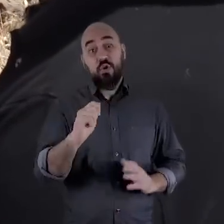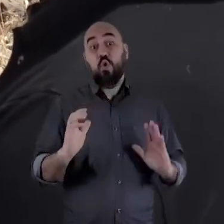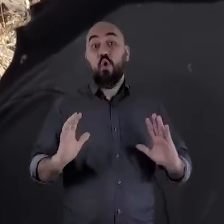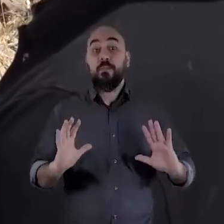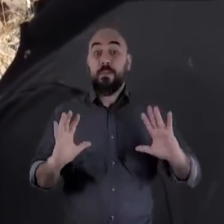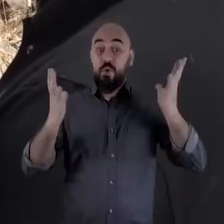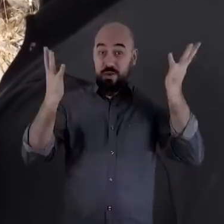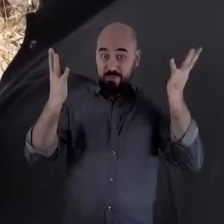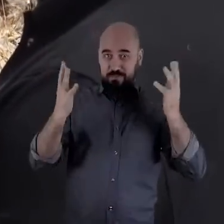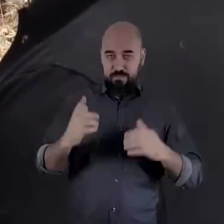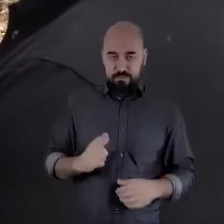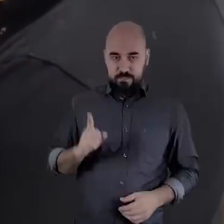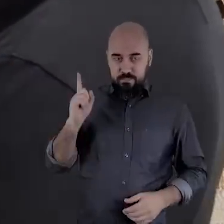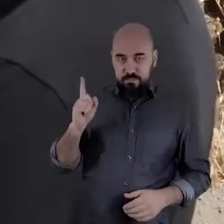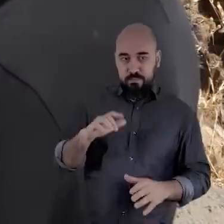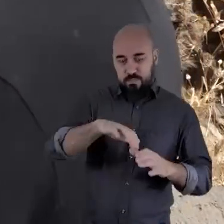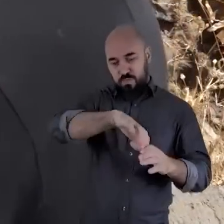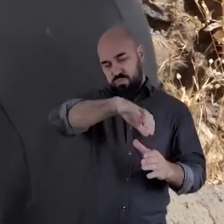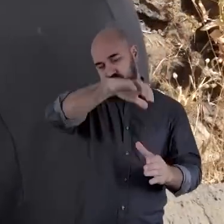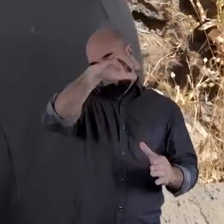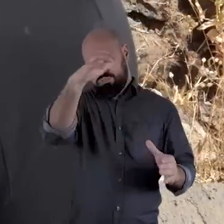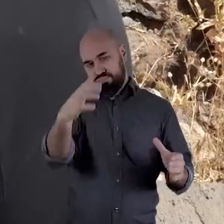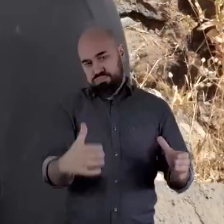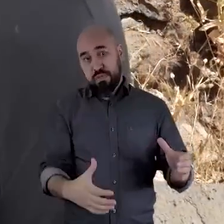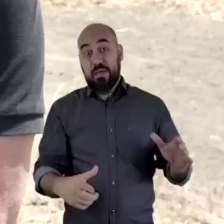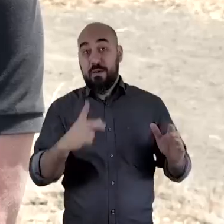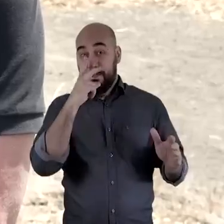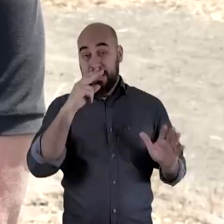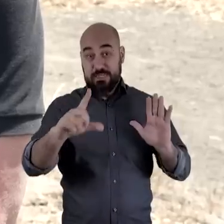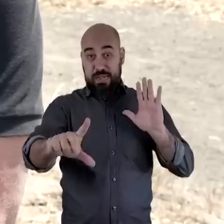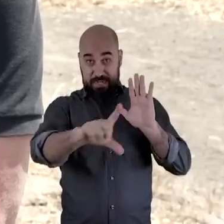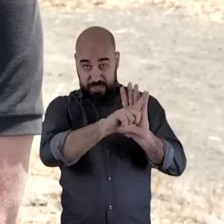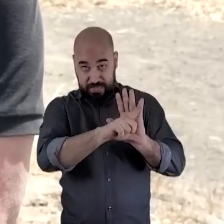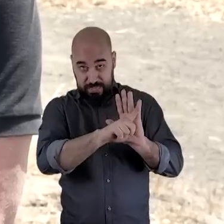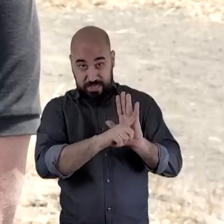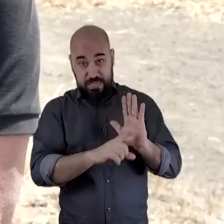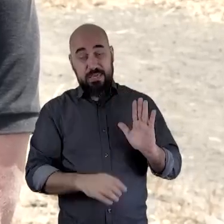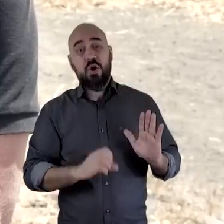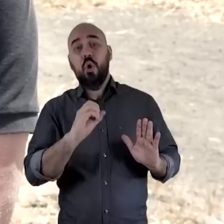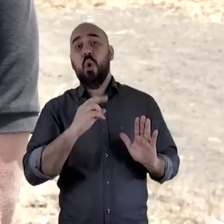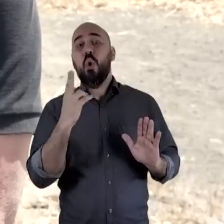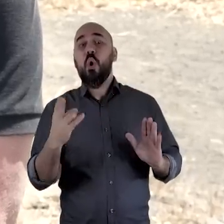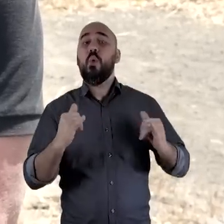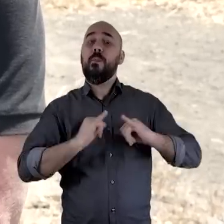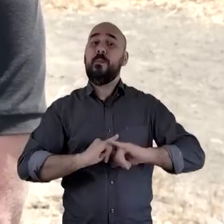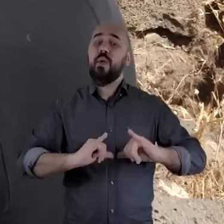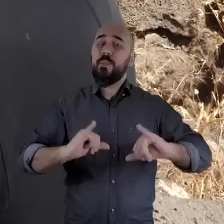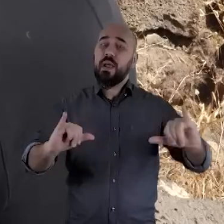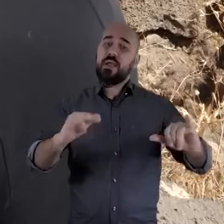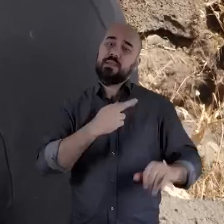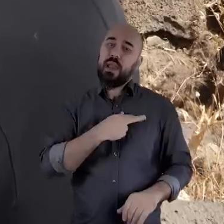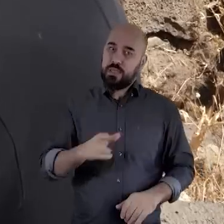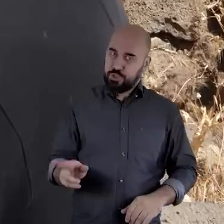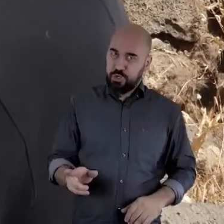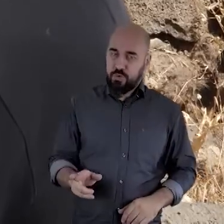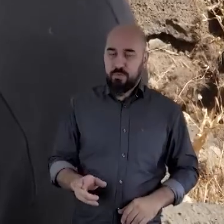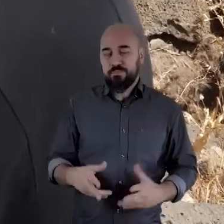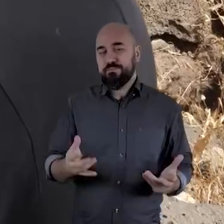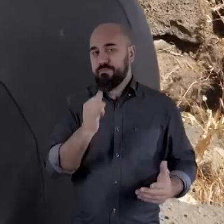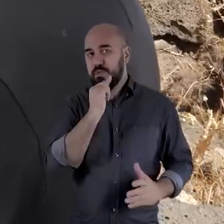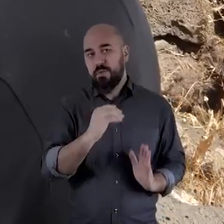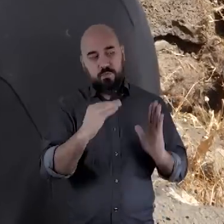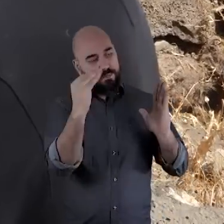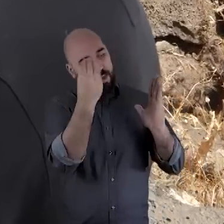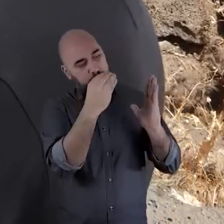comemorativa. As estelas têm um formato legal ou de propaganda religiosa. Por exemplo, numa estela, você pode colocar as leis